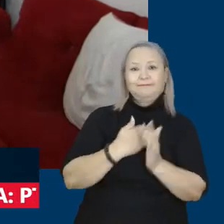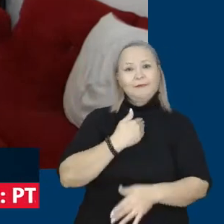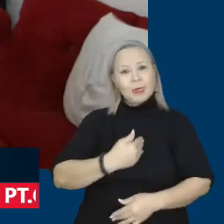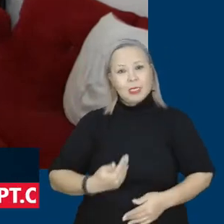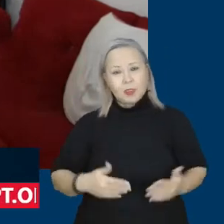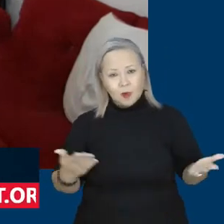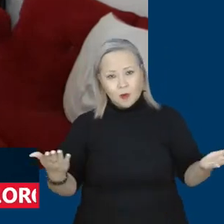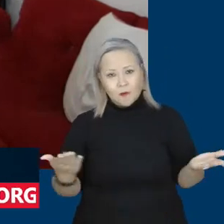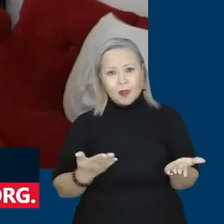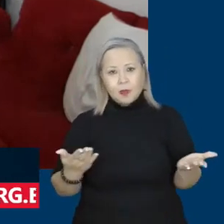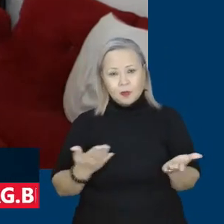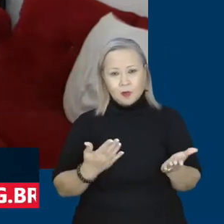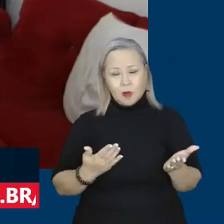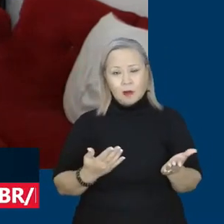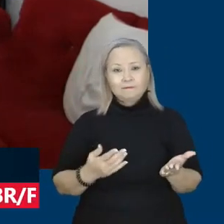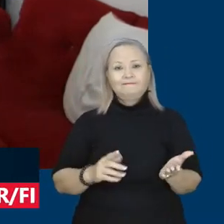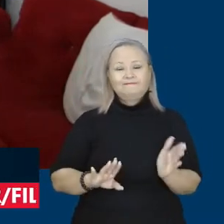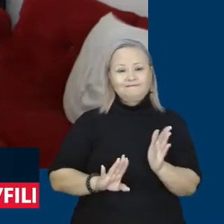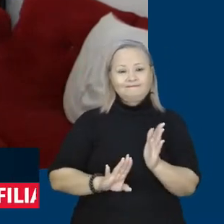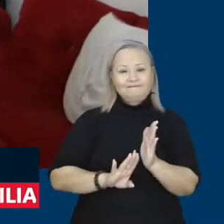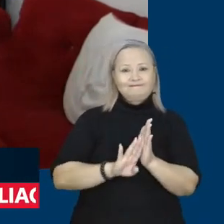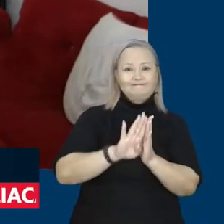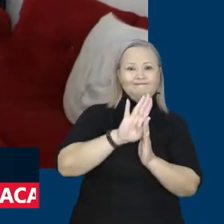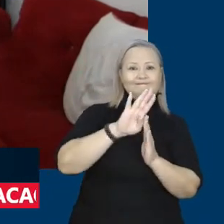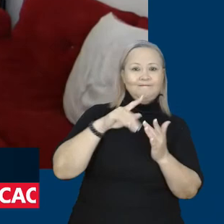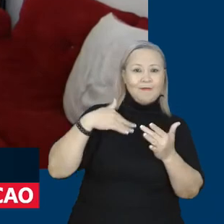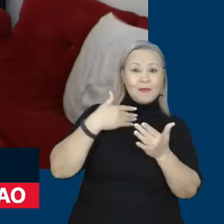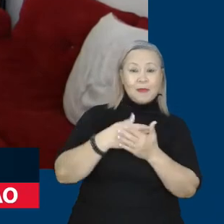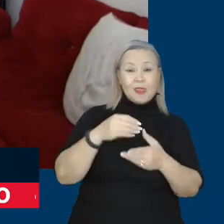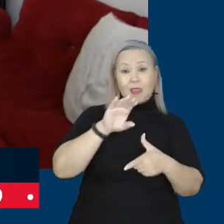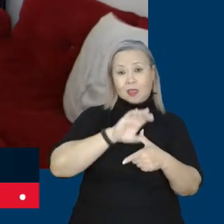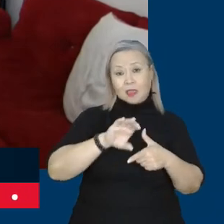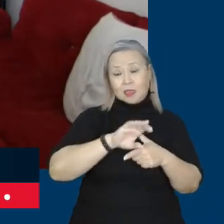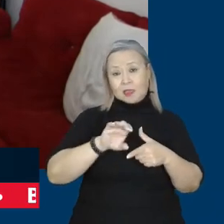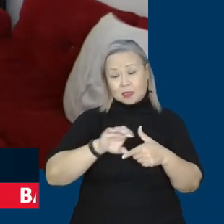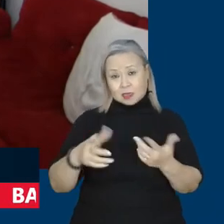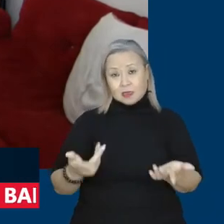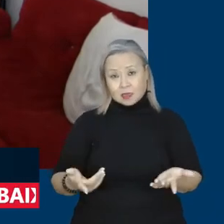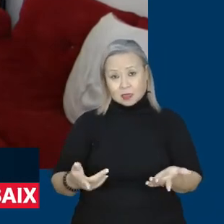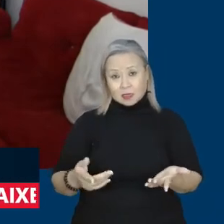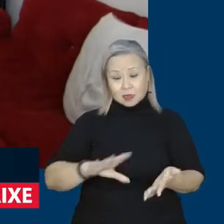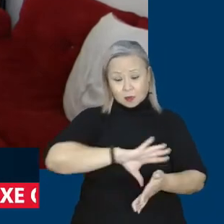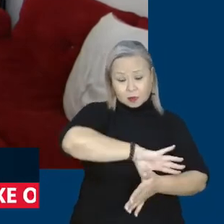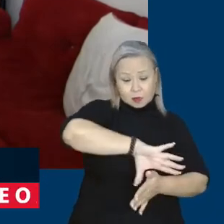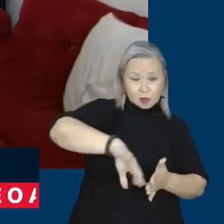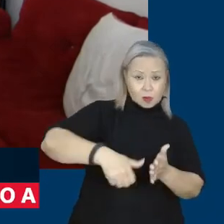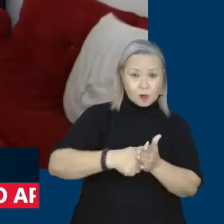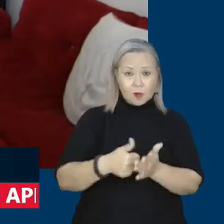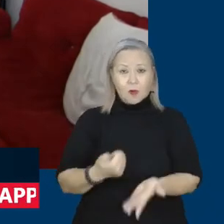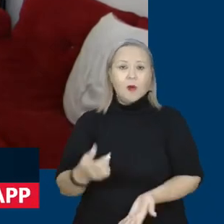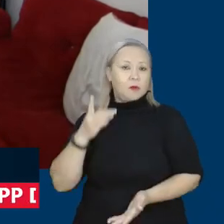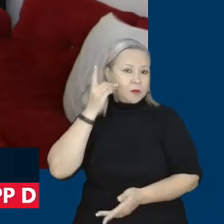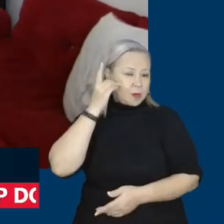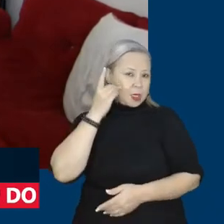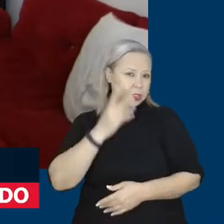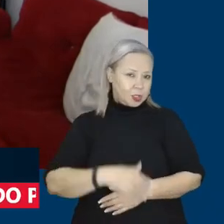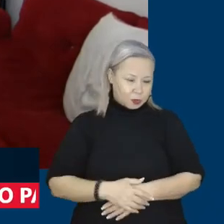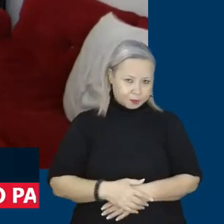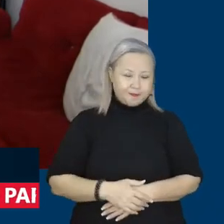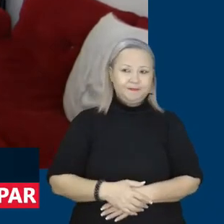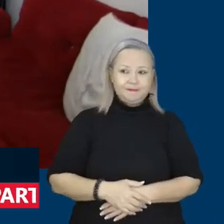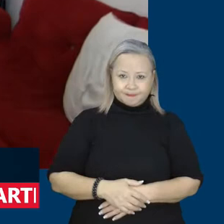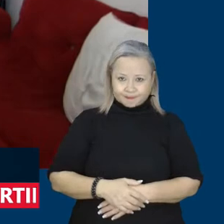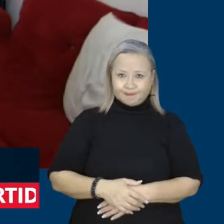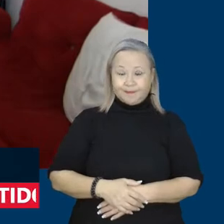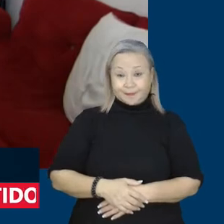e voltou a subir desde a crise que derrubou a presidenta do Palácio do Planalto e só caiu em um ano que foi